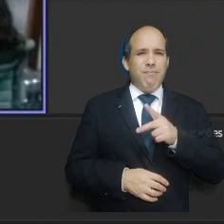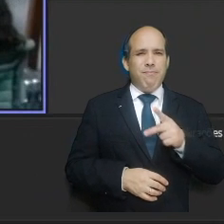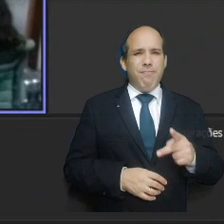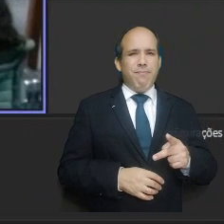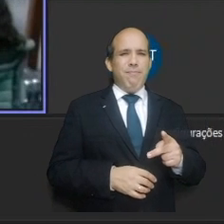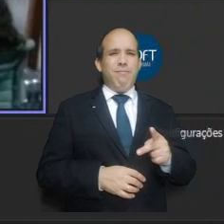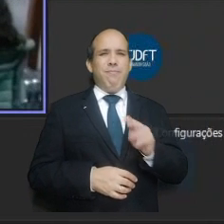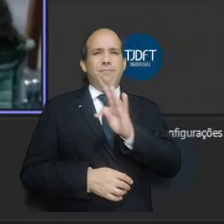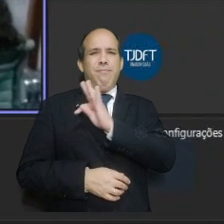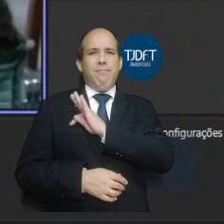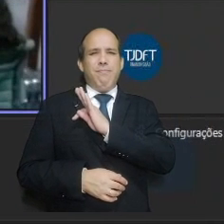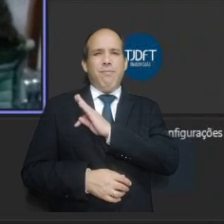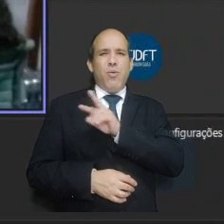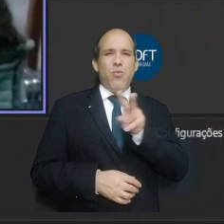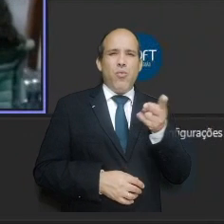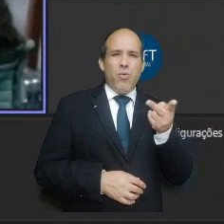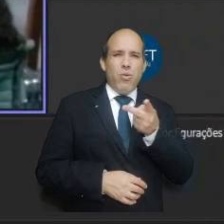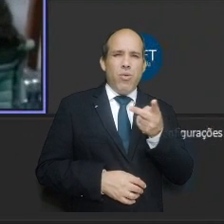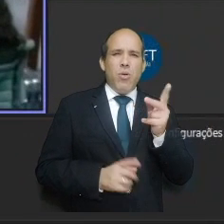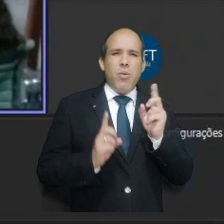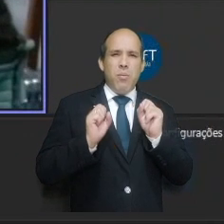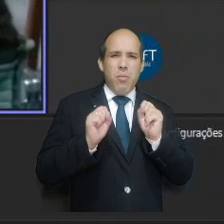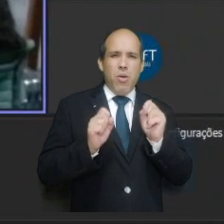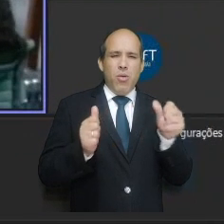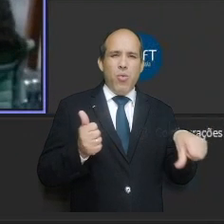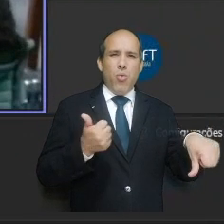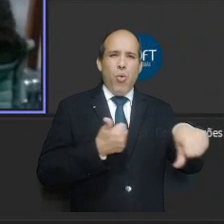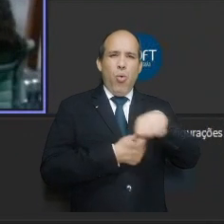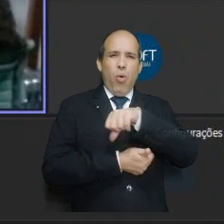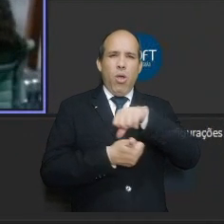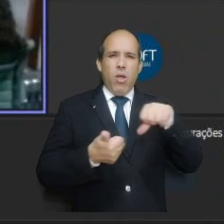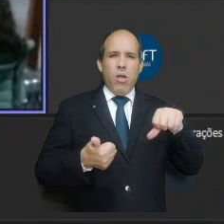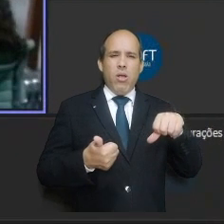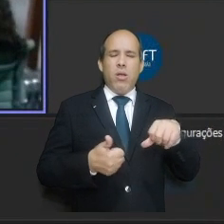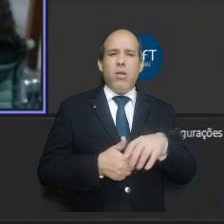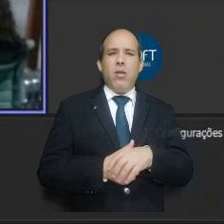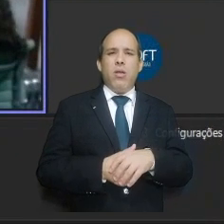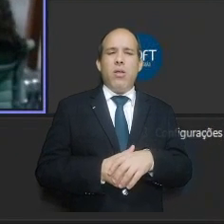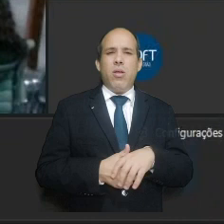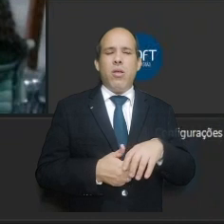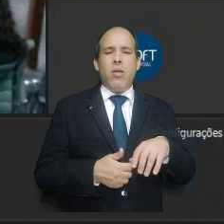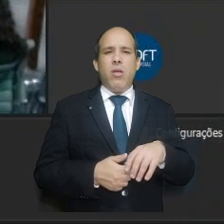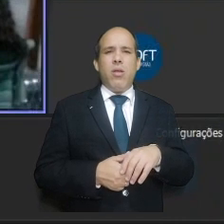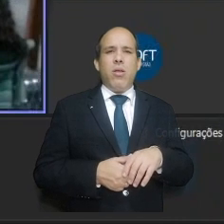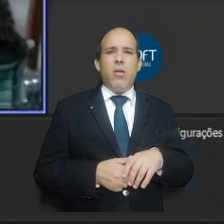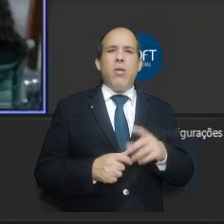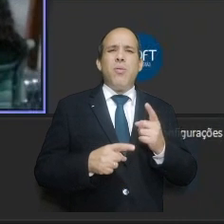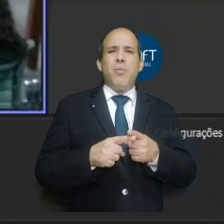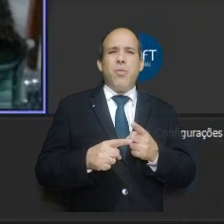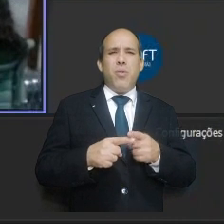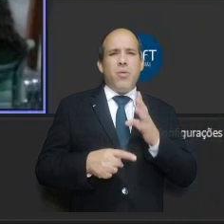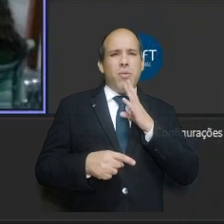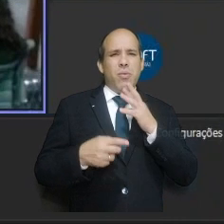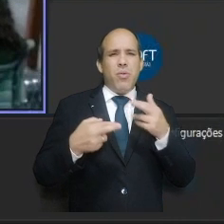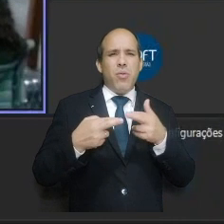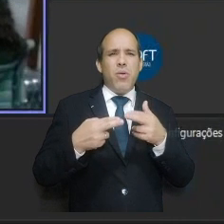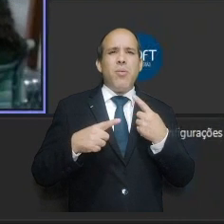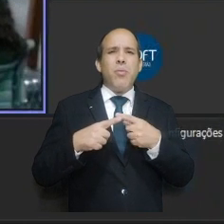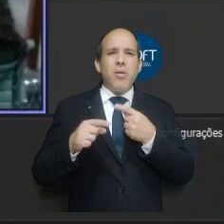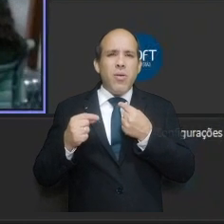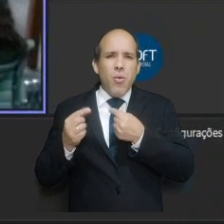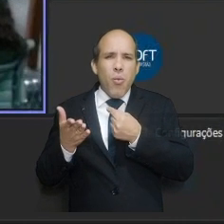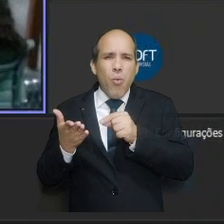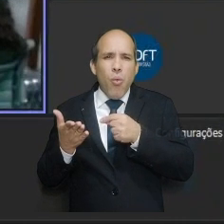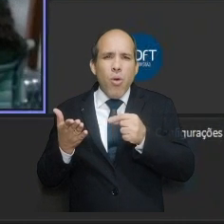por uma questão aqui técnica, vocês poderiam ouvir na ordem inversa? Porque não muda nada, eles conhecem o recurso,